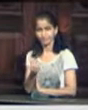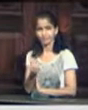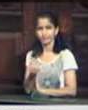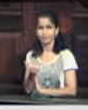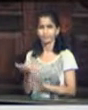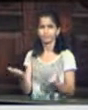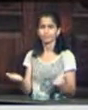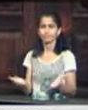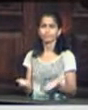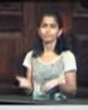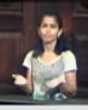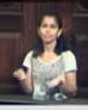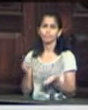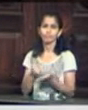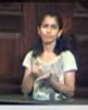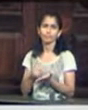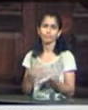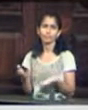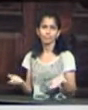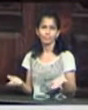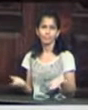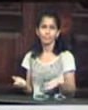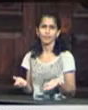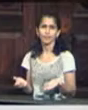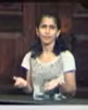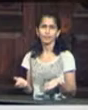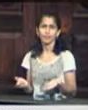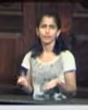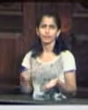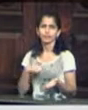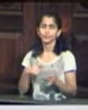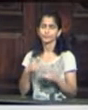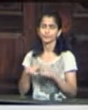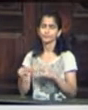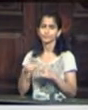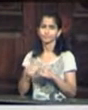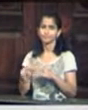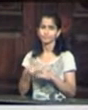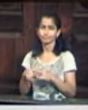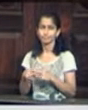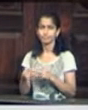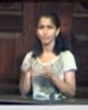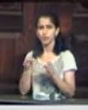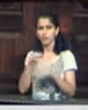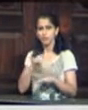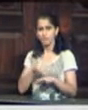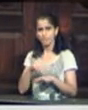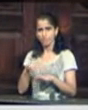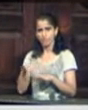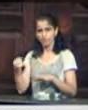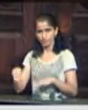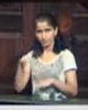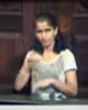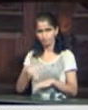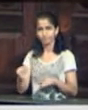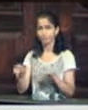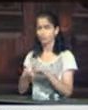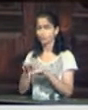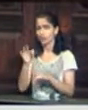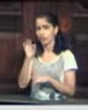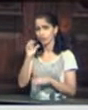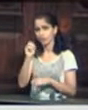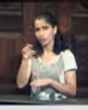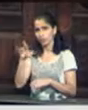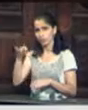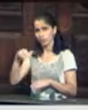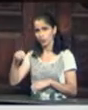que ele, na verdade, esse pacote, ele tem problemas de método, problemas de forma e